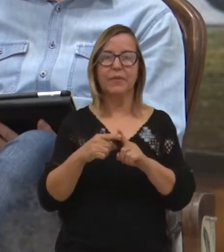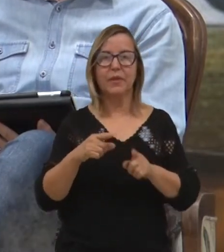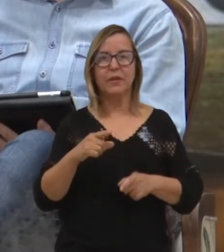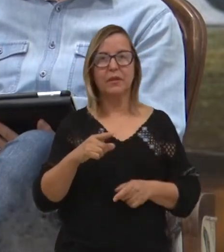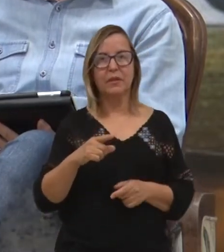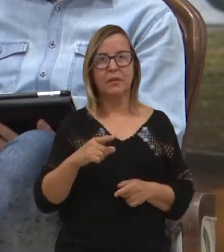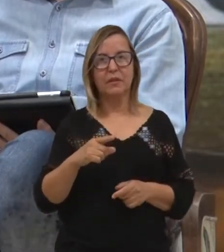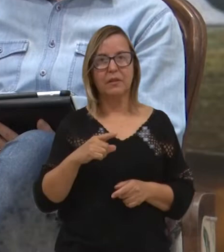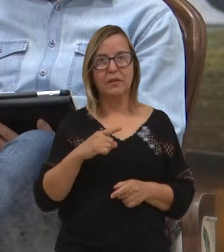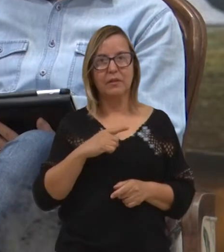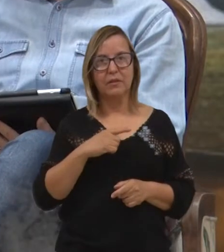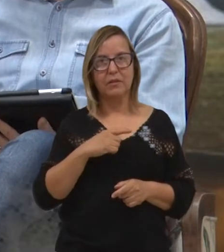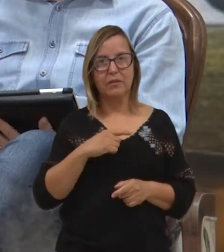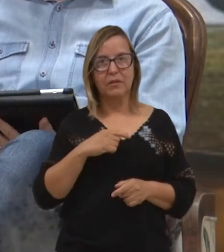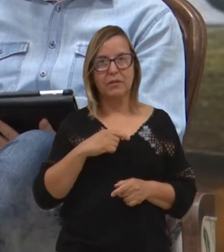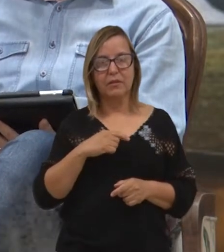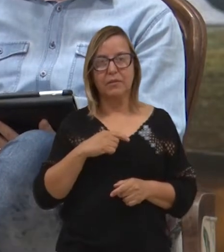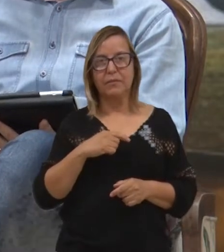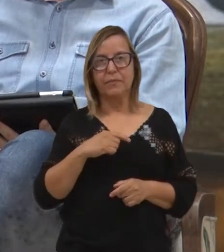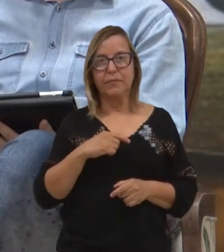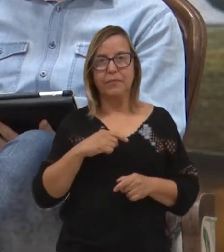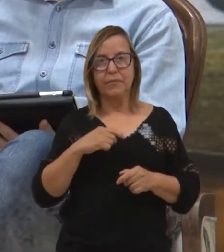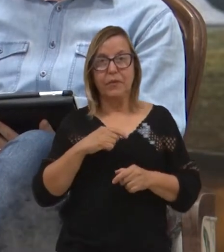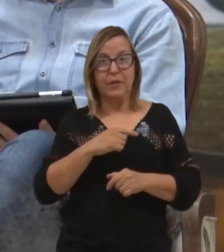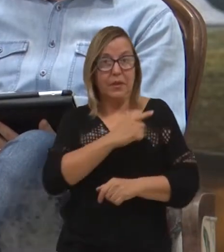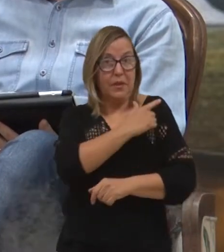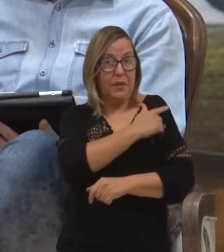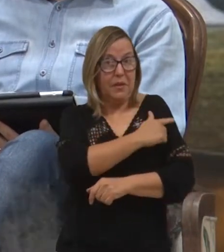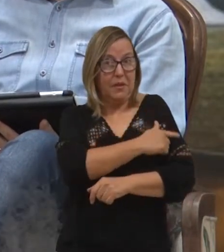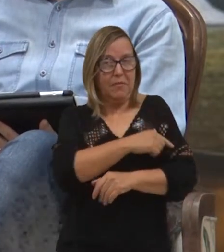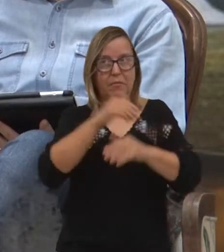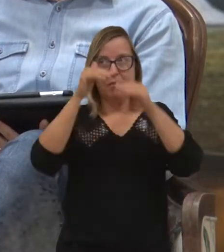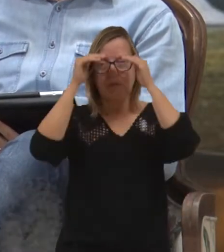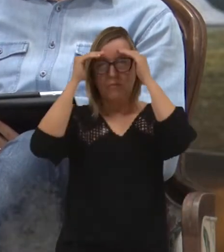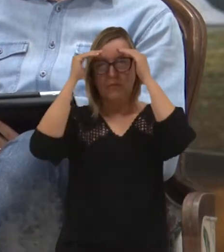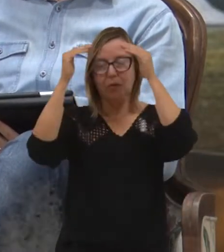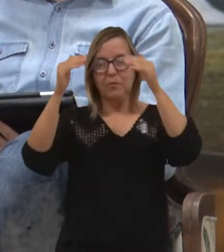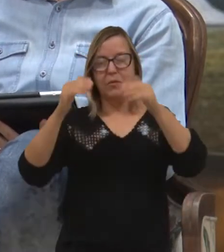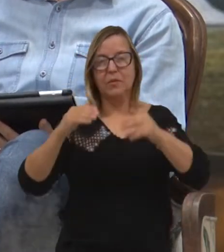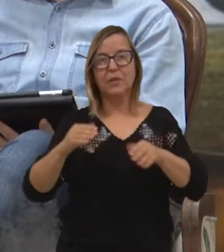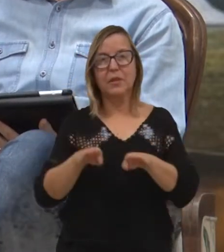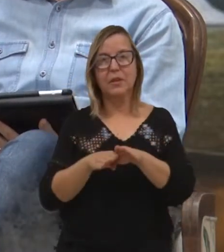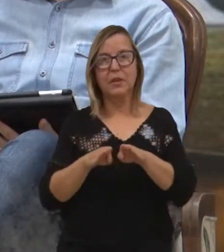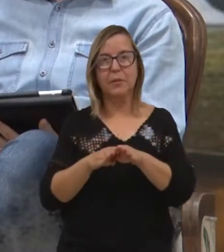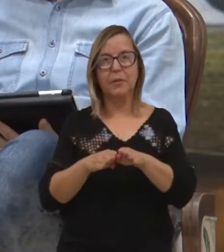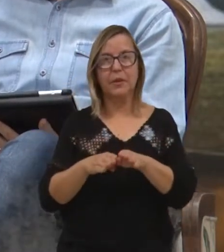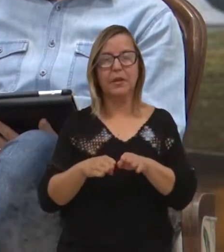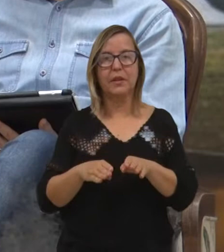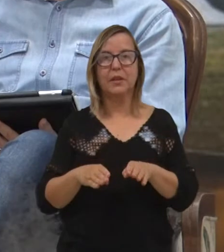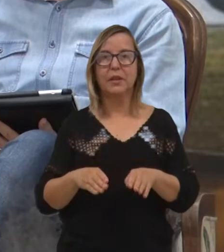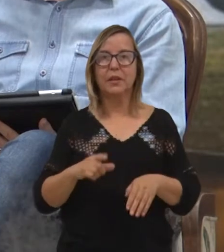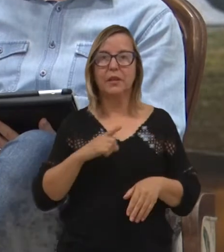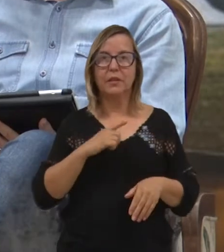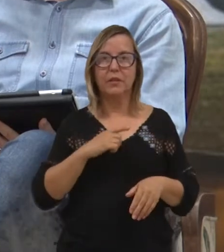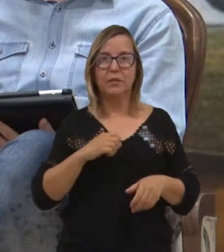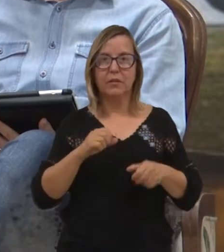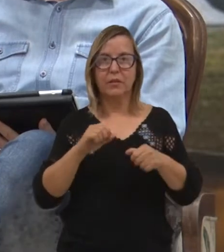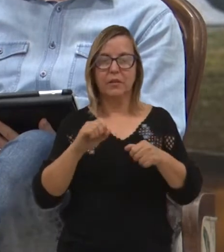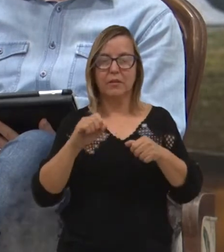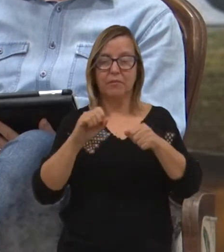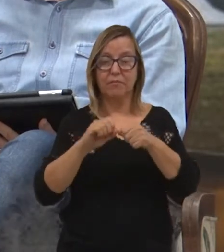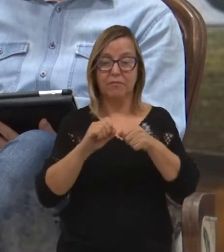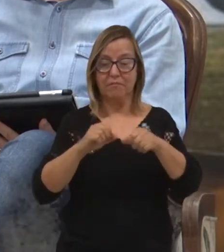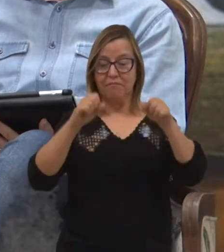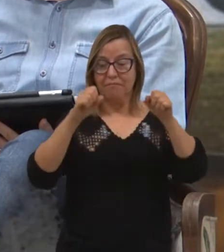tanto um temor em cada alma, quanto havia a operação de prodígios, de sinais, por intermédio dos apóstolos. Ali nós